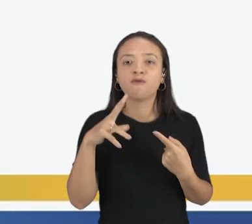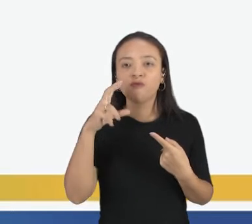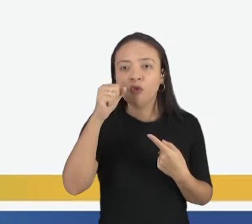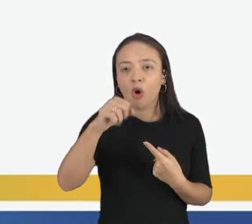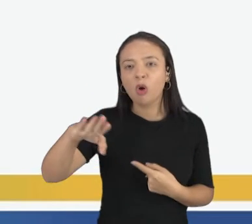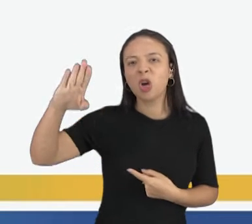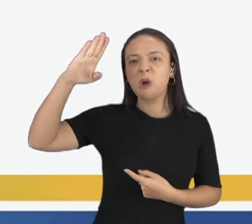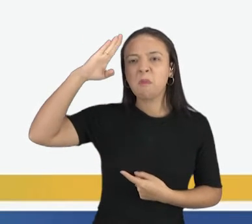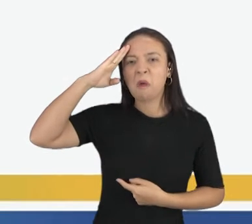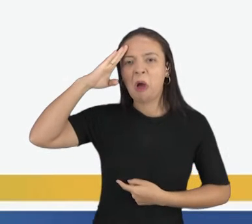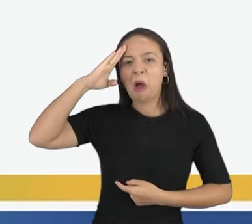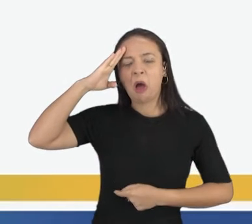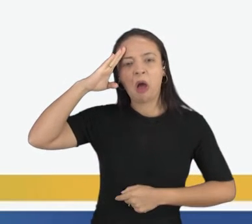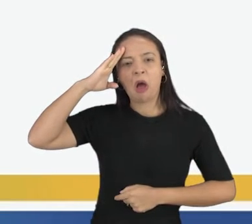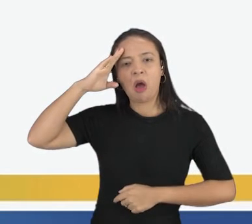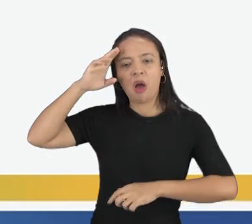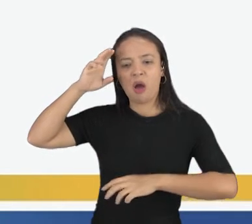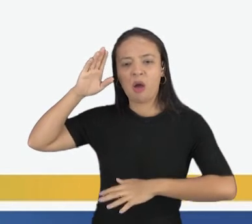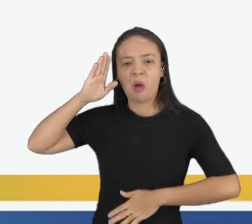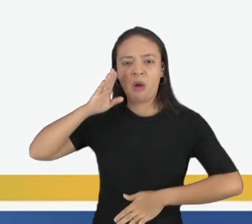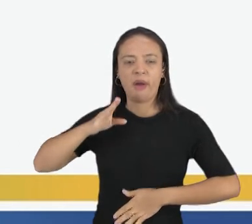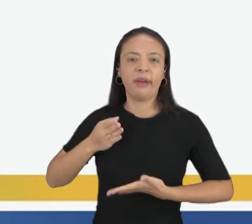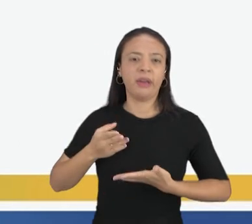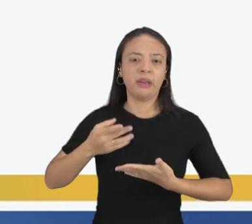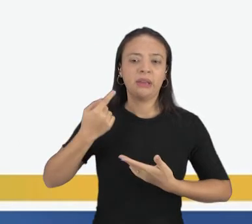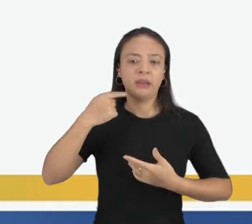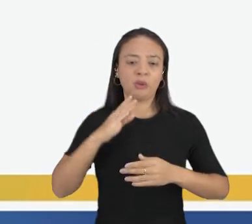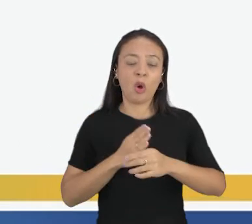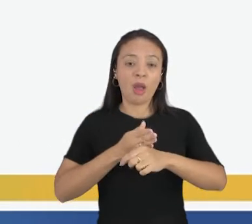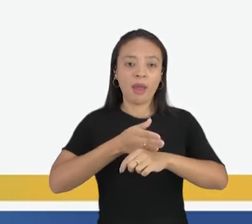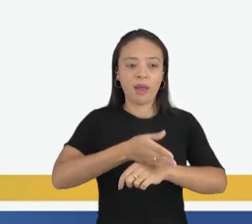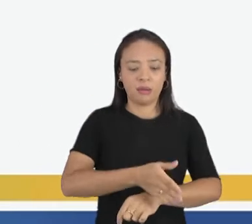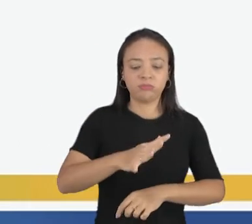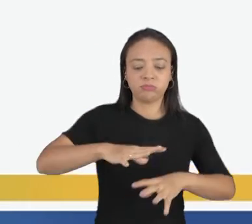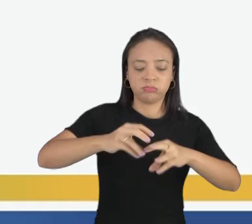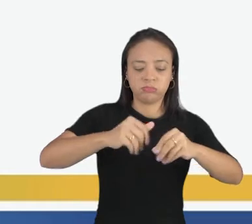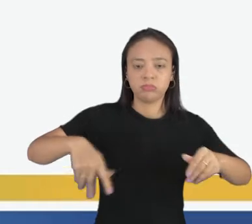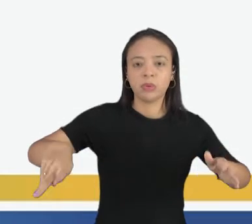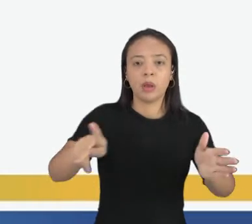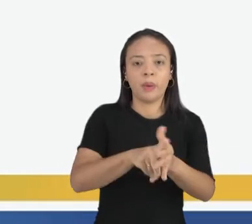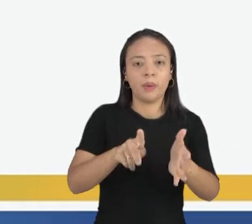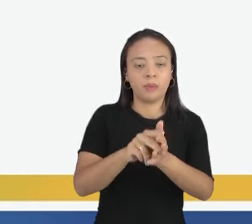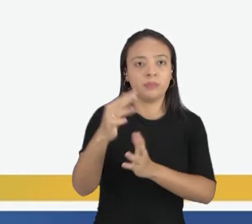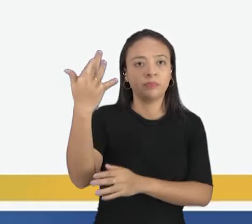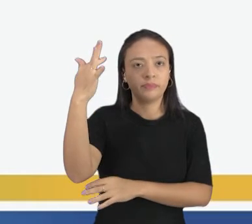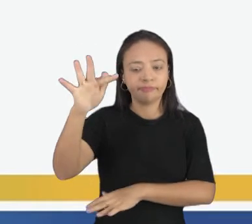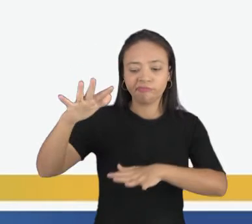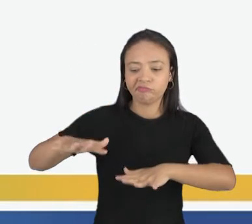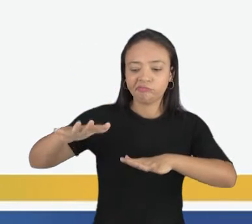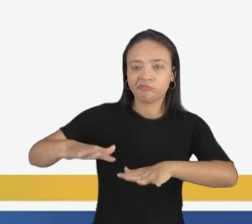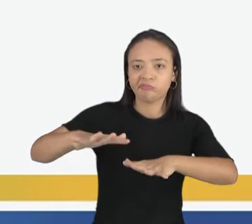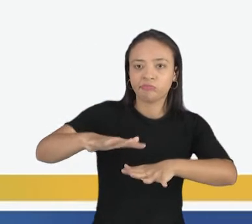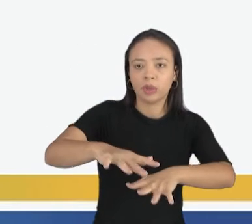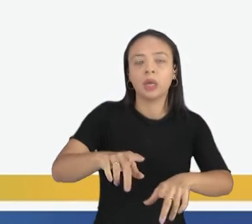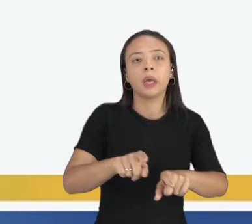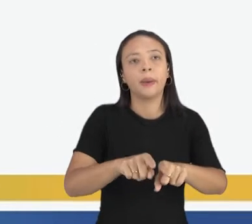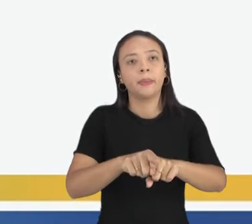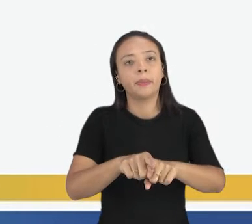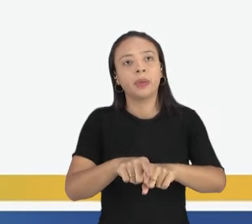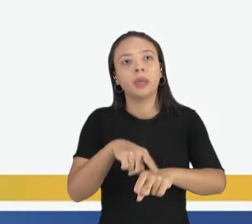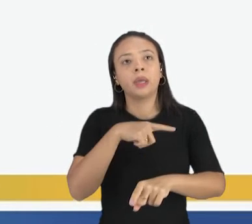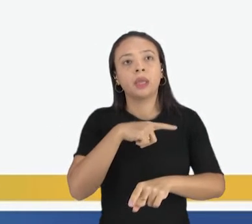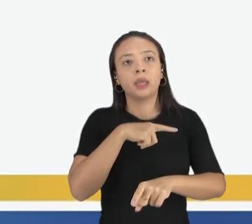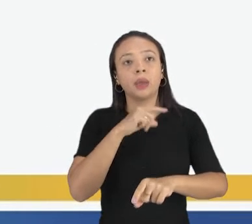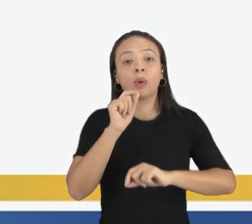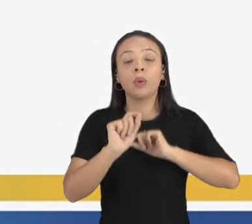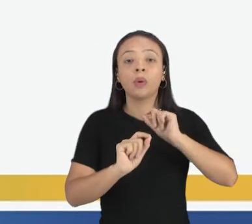das tropas, principalmente aí dos alemães, né, que tomam o território francês, um movimento constante. E aí a gente